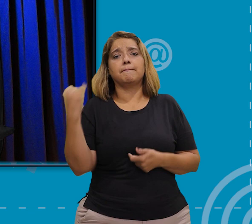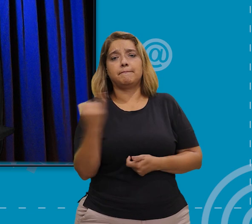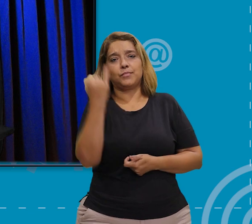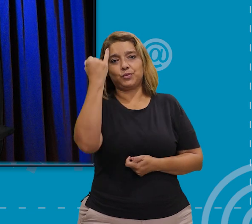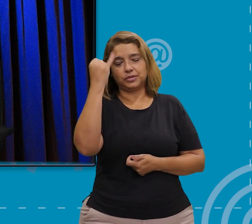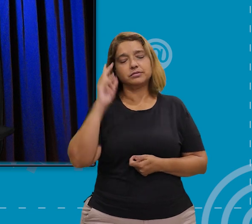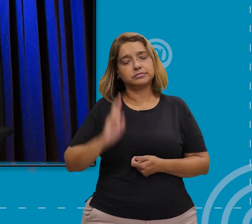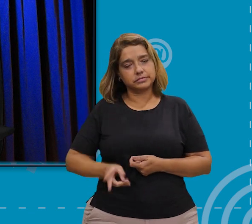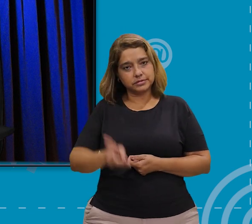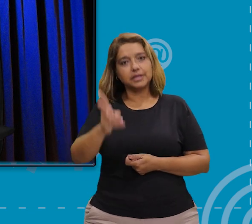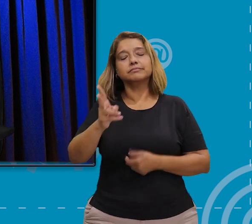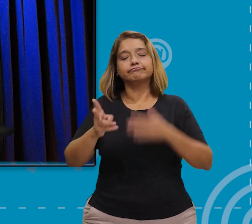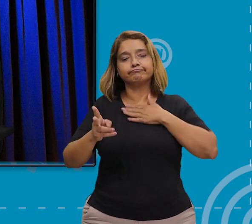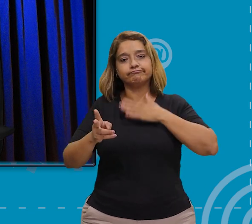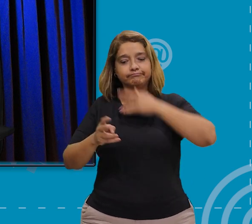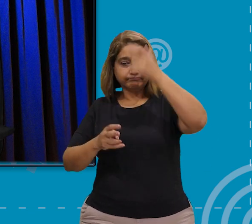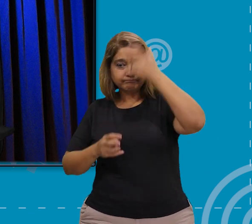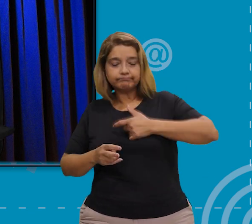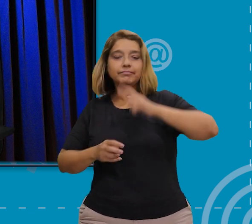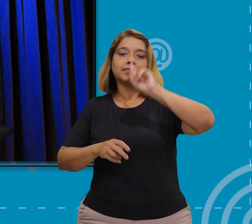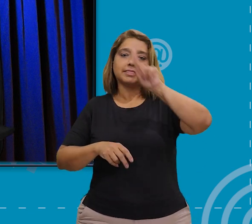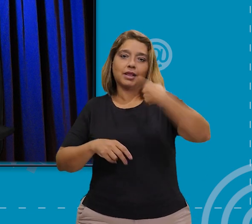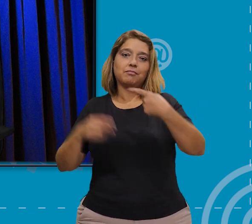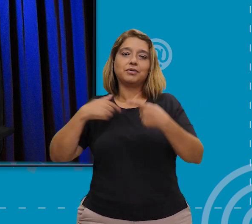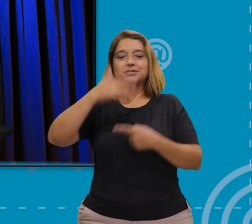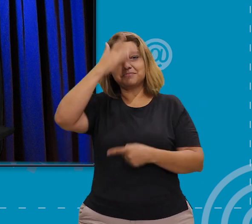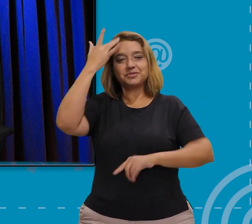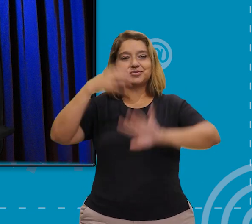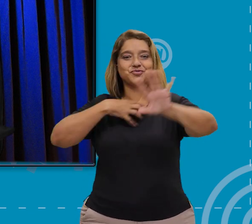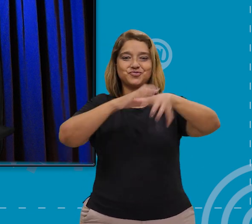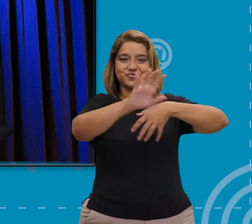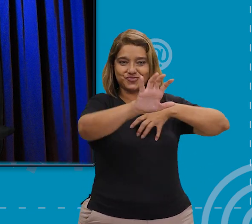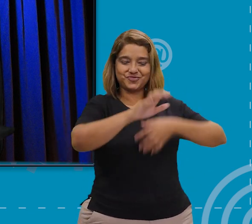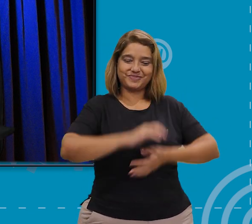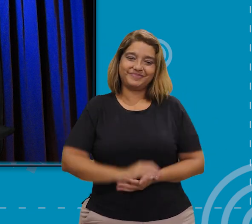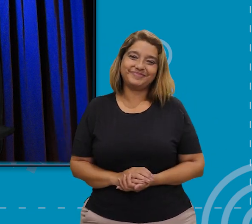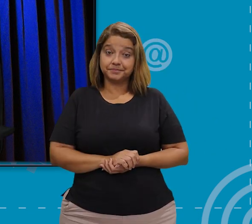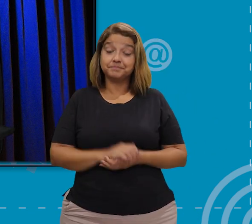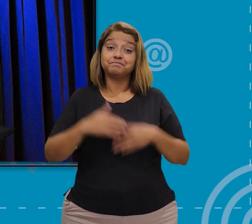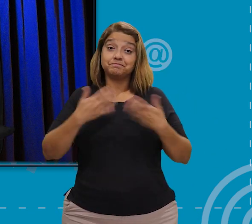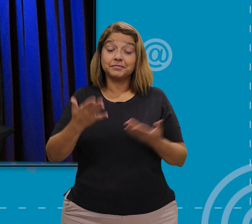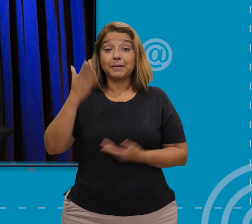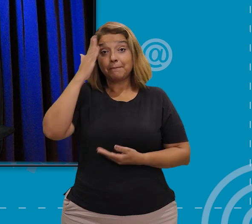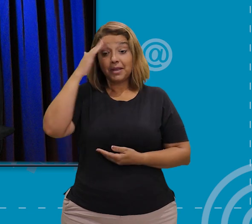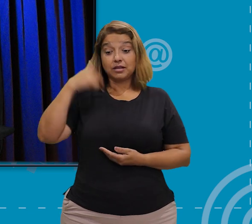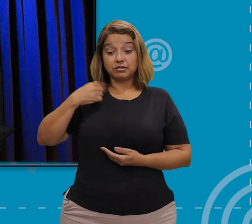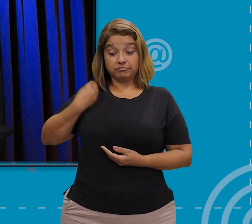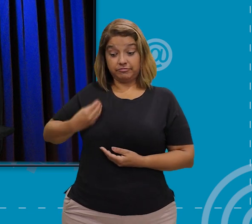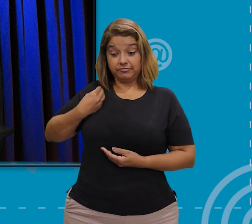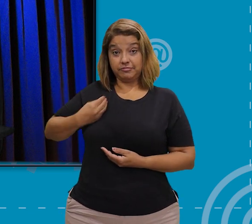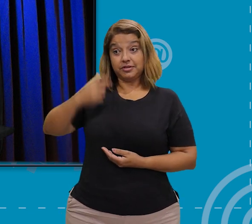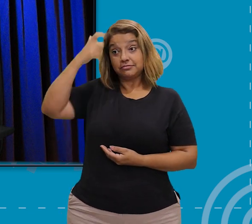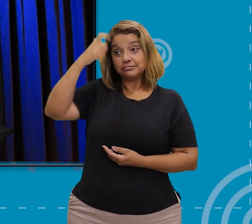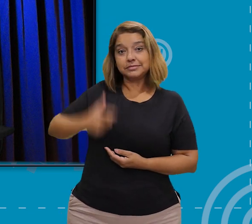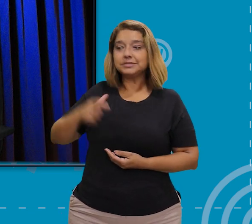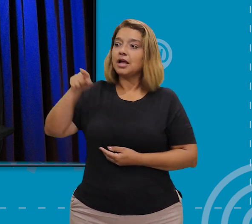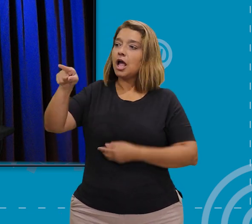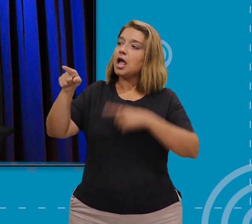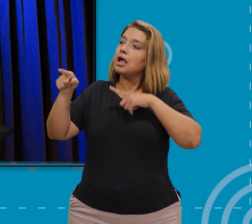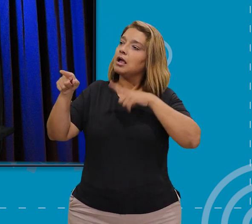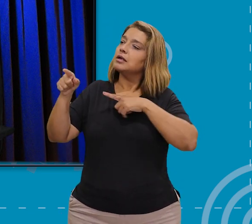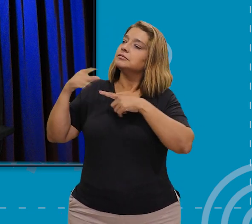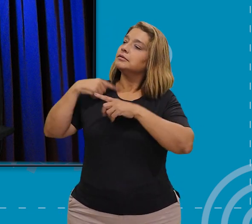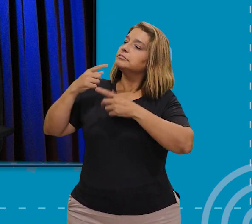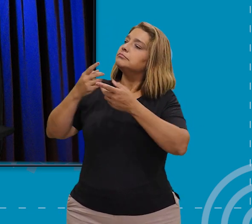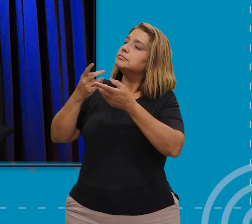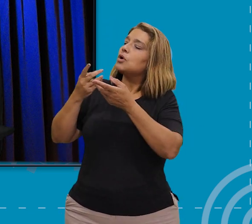Então, é essencial esse movimento primeiro comigo mesmo, para depois com o outro e com o coletivo. Realmente ouvindo a pessoa e não